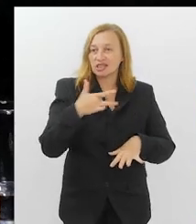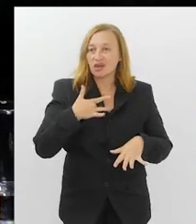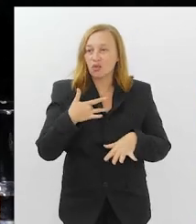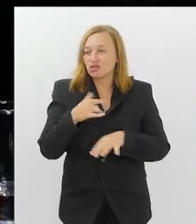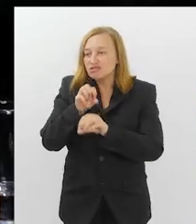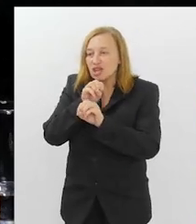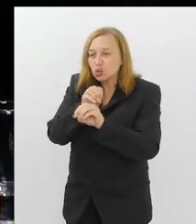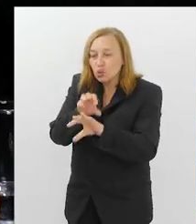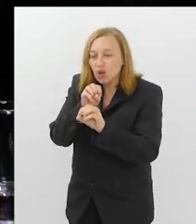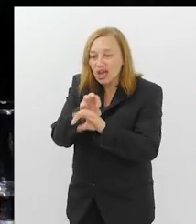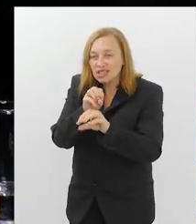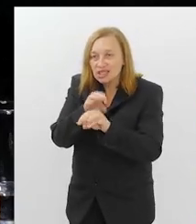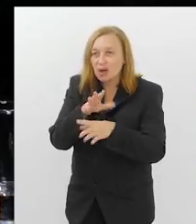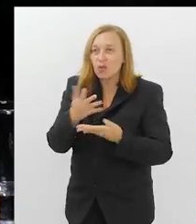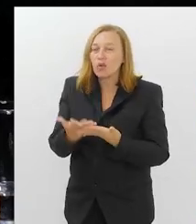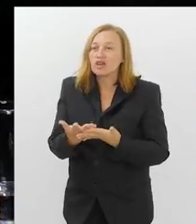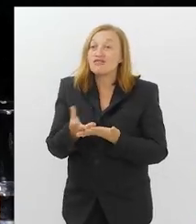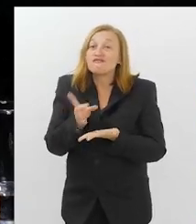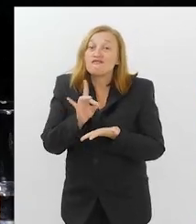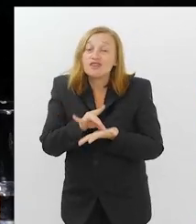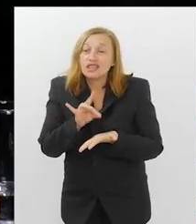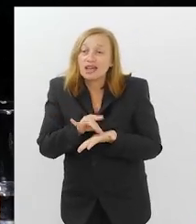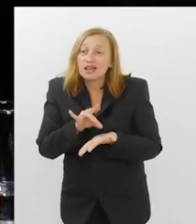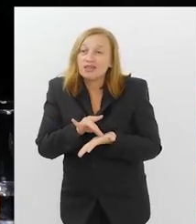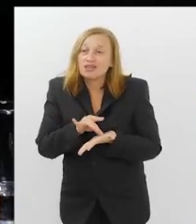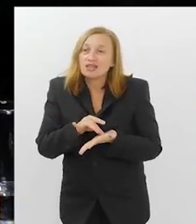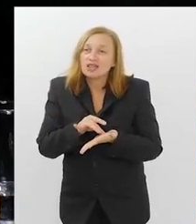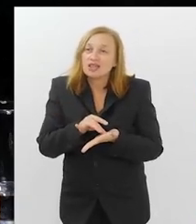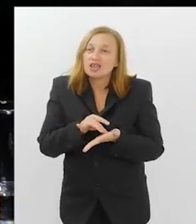gente move e mobiliza a educação, a